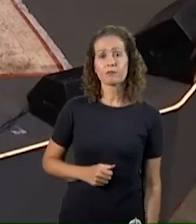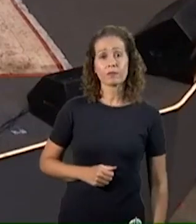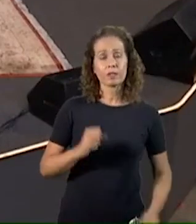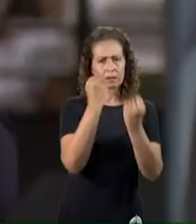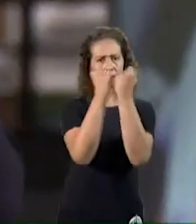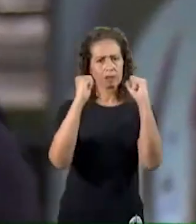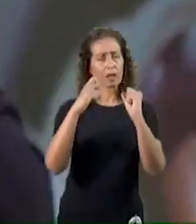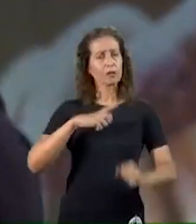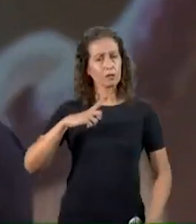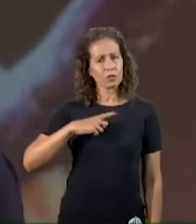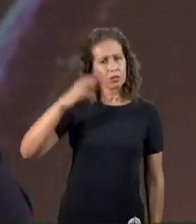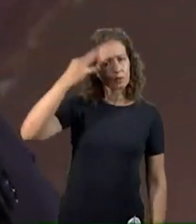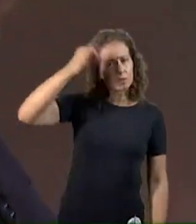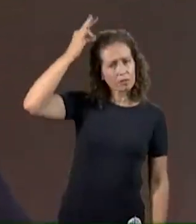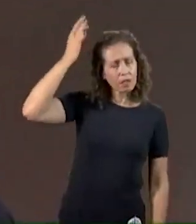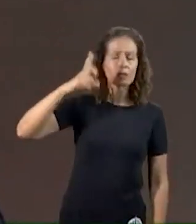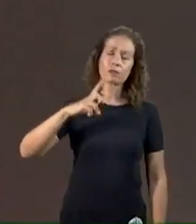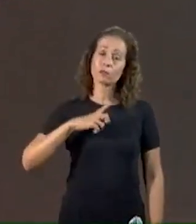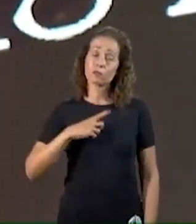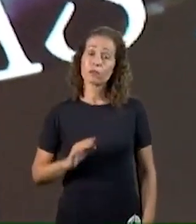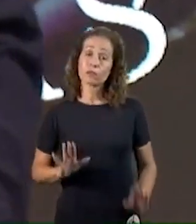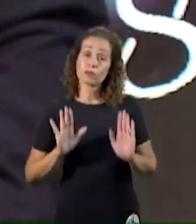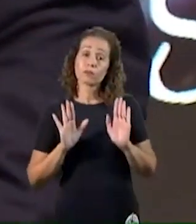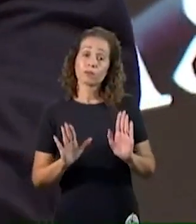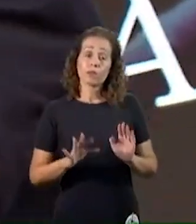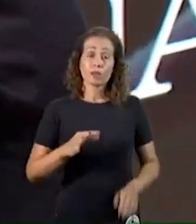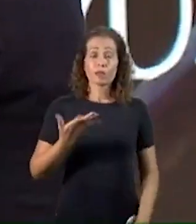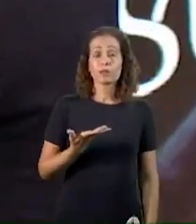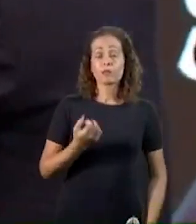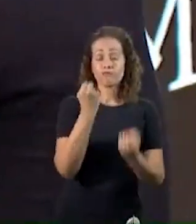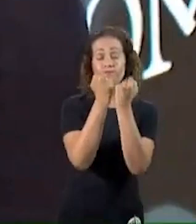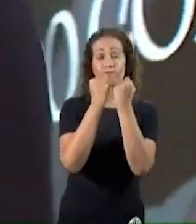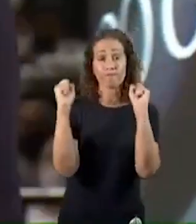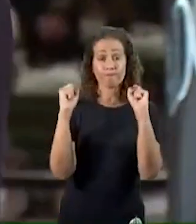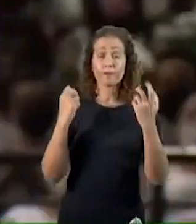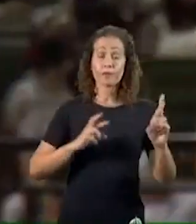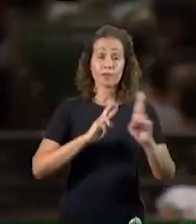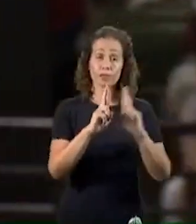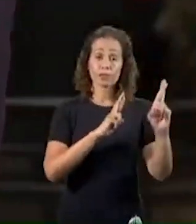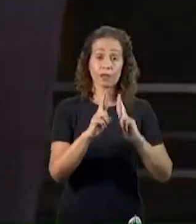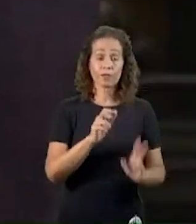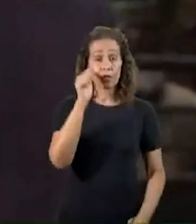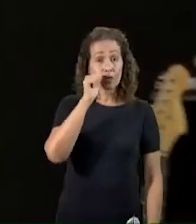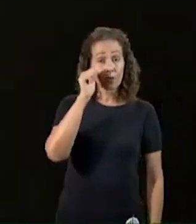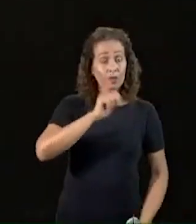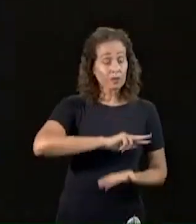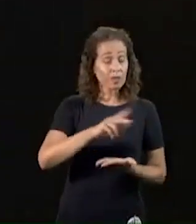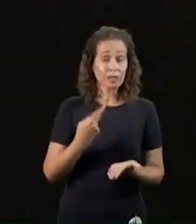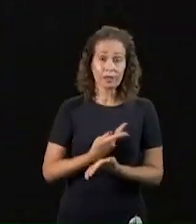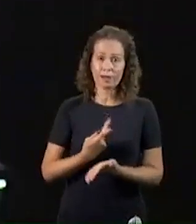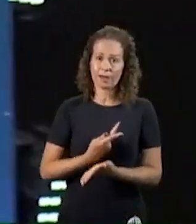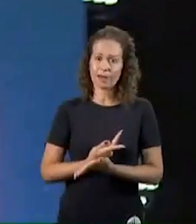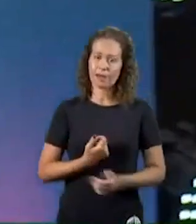Tinha. Mas ele tinha uma forma de se relacionar com as mulheres completamente errada.